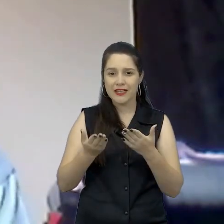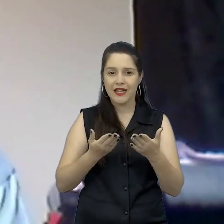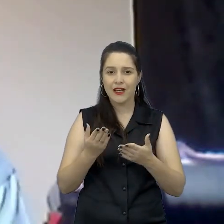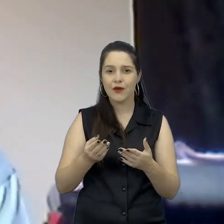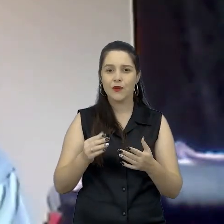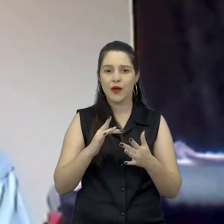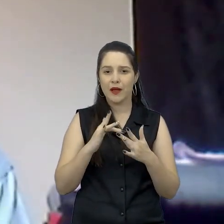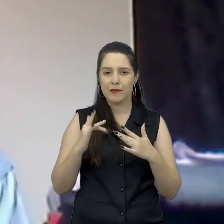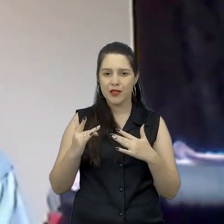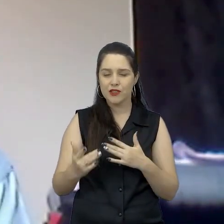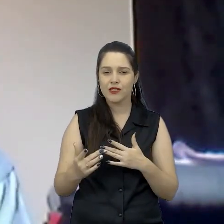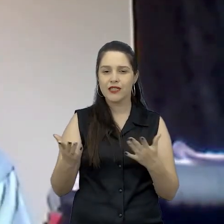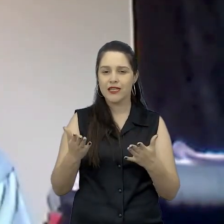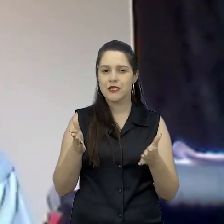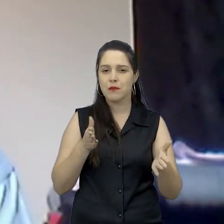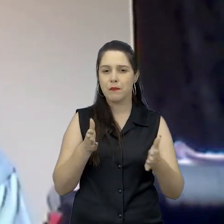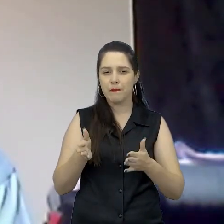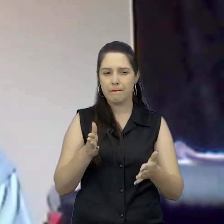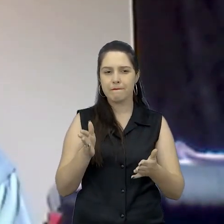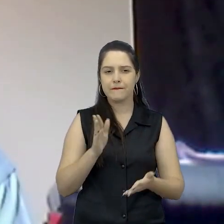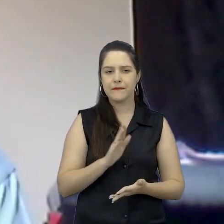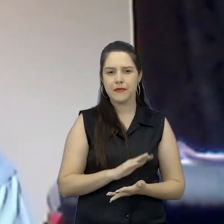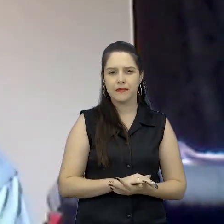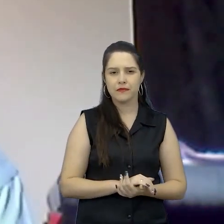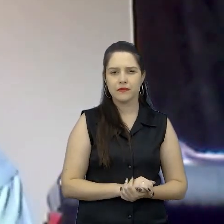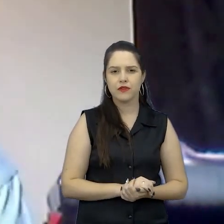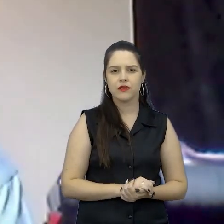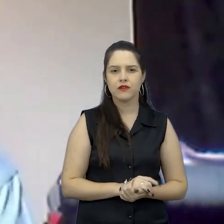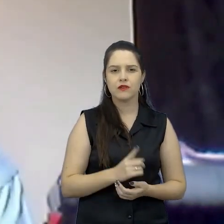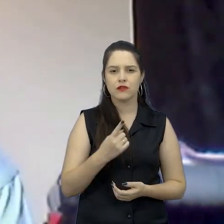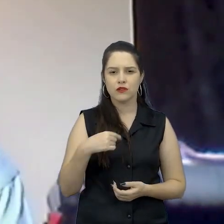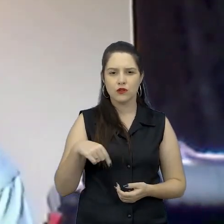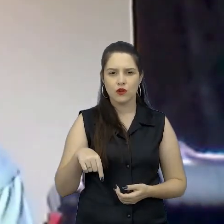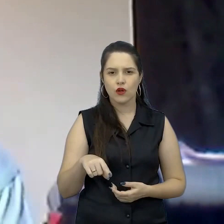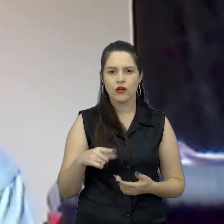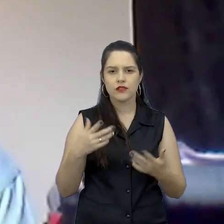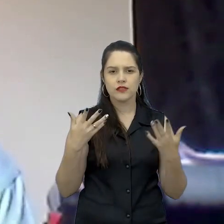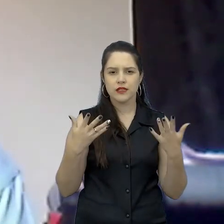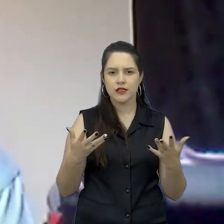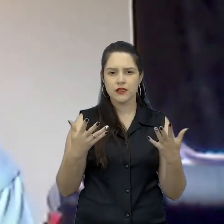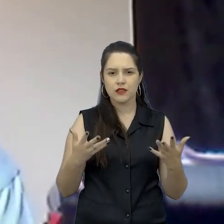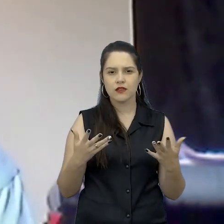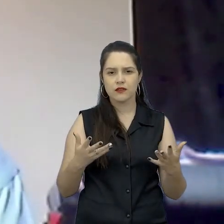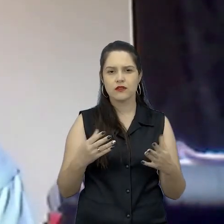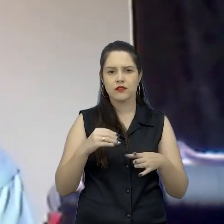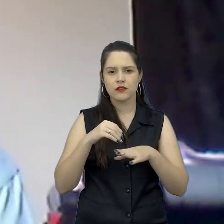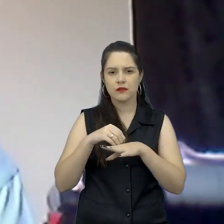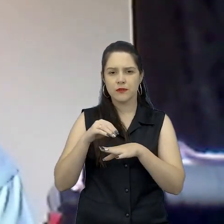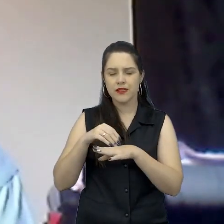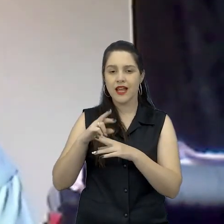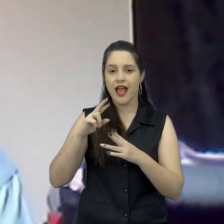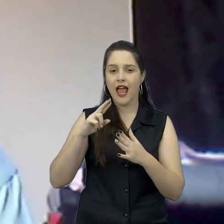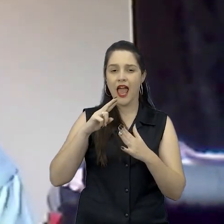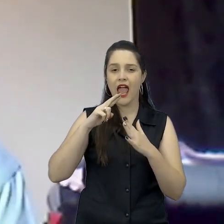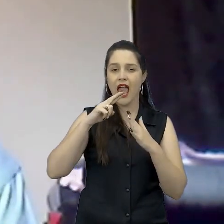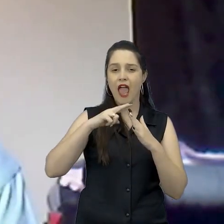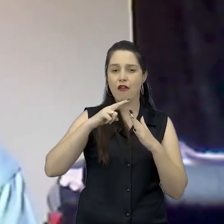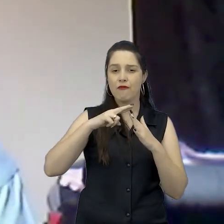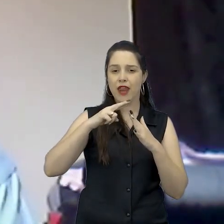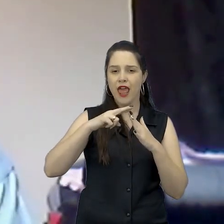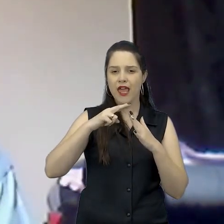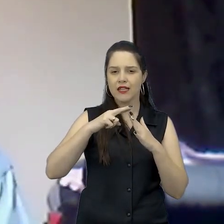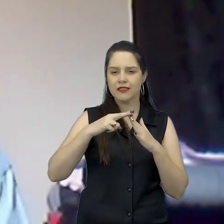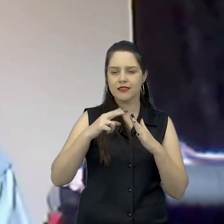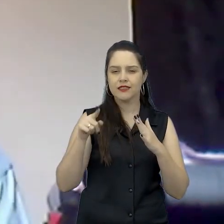lidar com esse momento. Nós temos, esqueci de passar as referências para vocês, mas essas